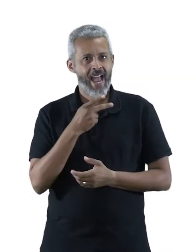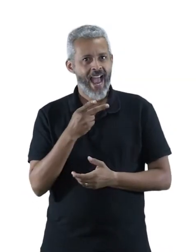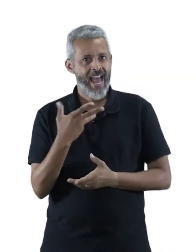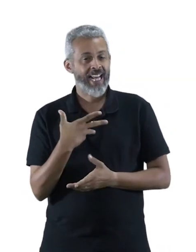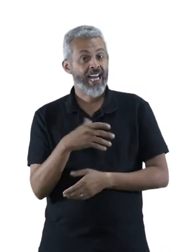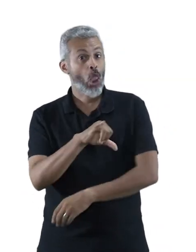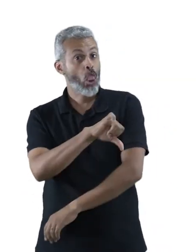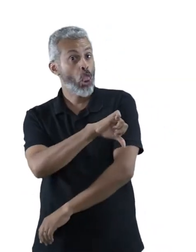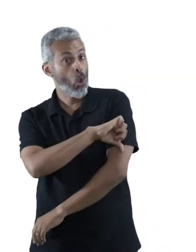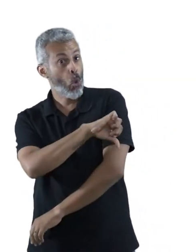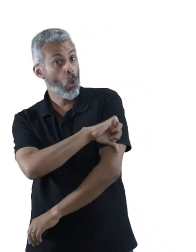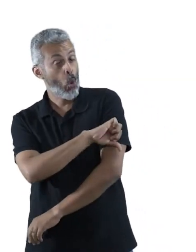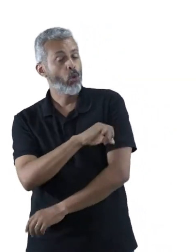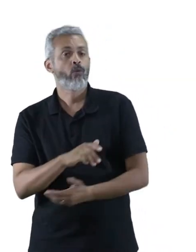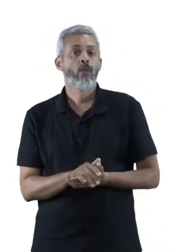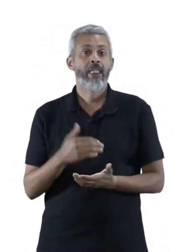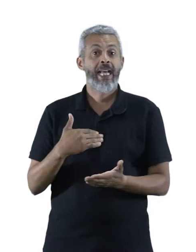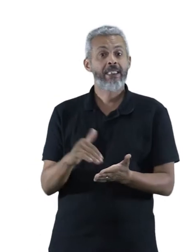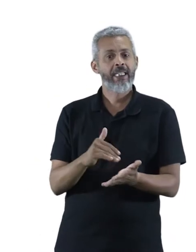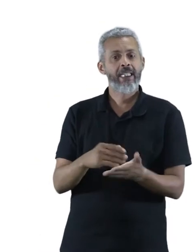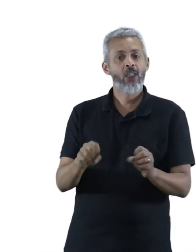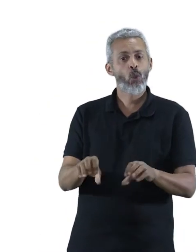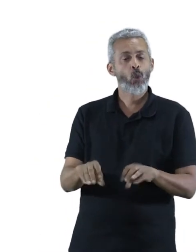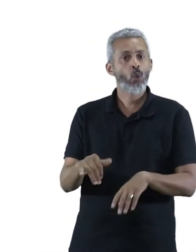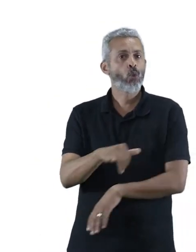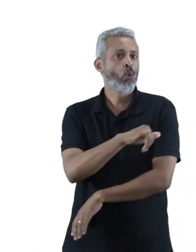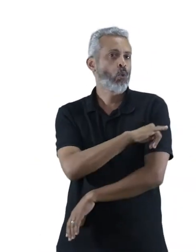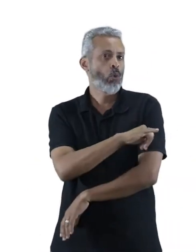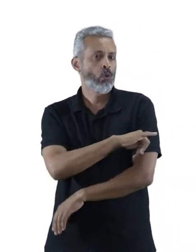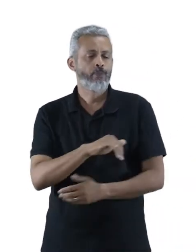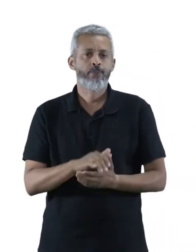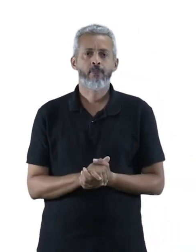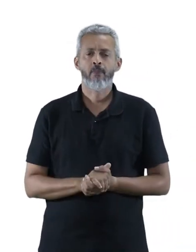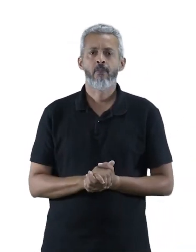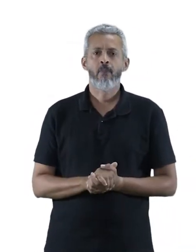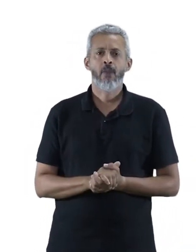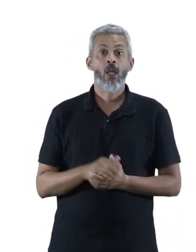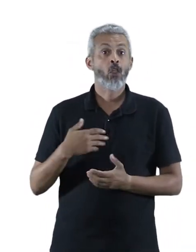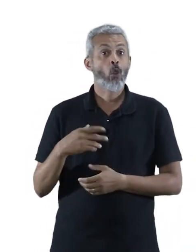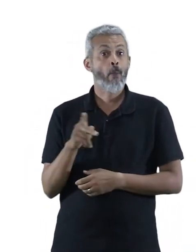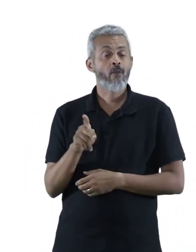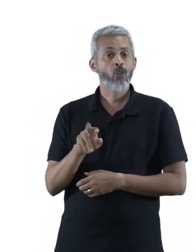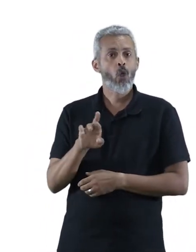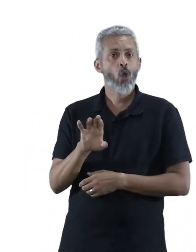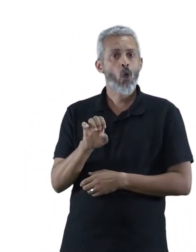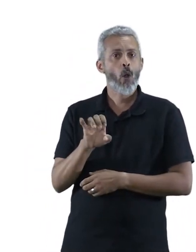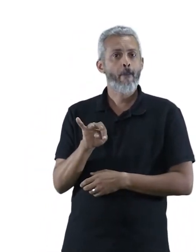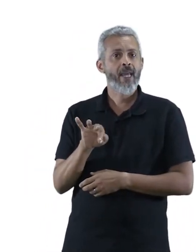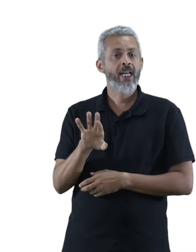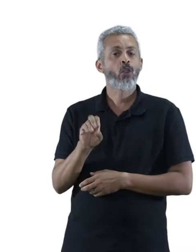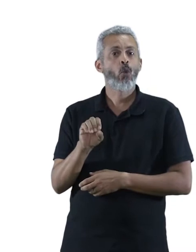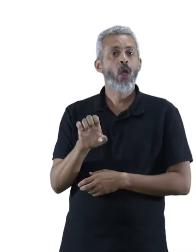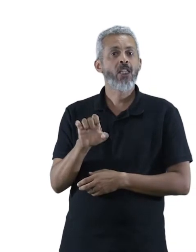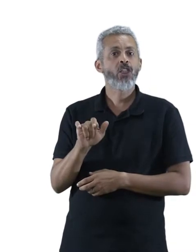Fala aí, galera do nono ano do Ensino Fundamental da Rede Estadual de Educação do Estado do Rio de Janeiro. Eu sou o professor Roberto Stabile,